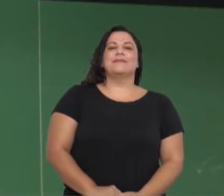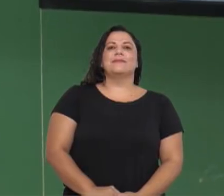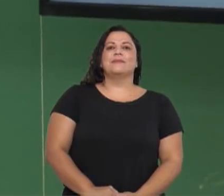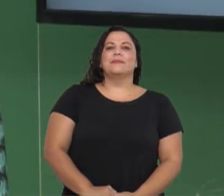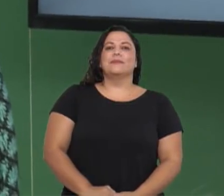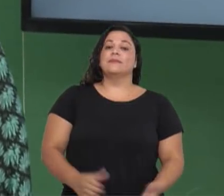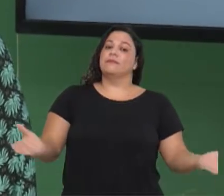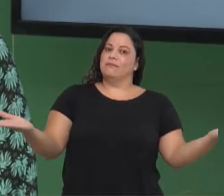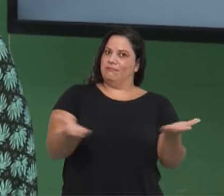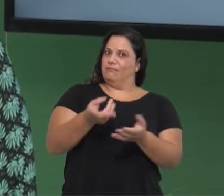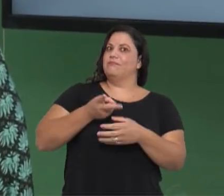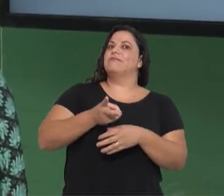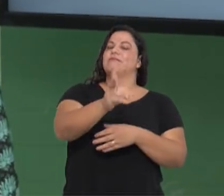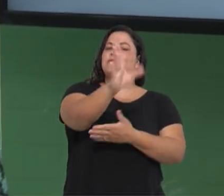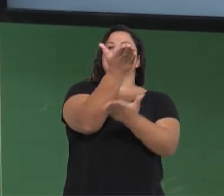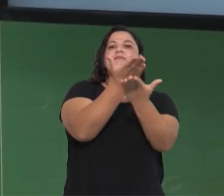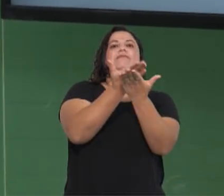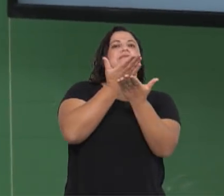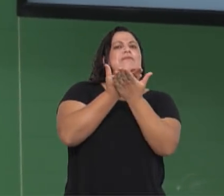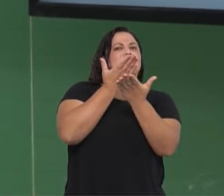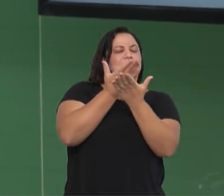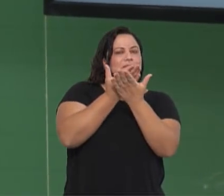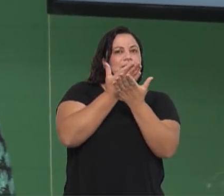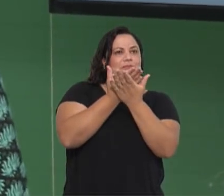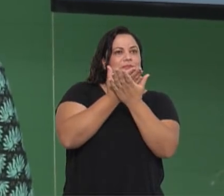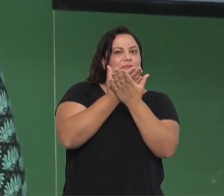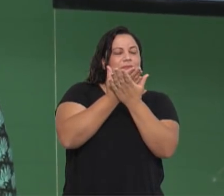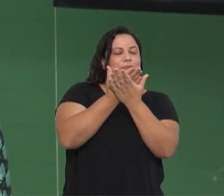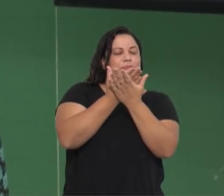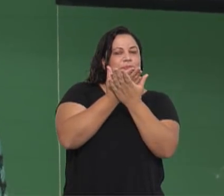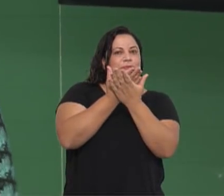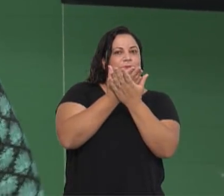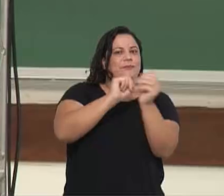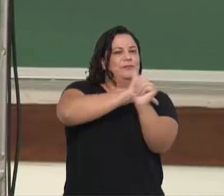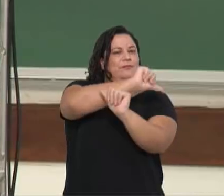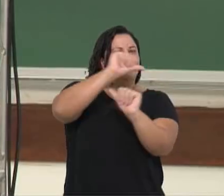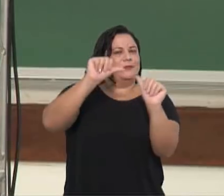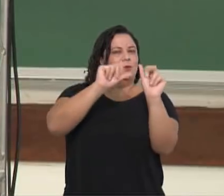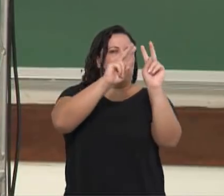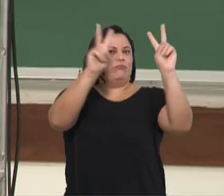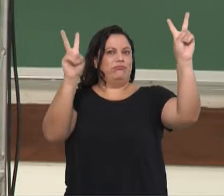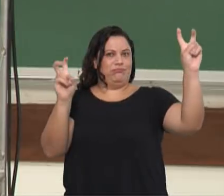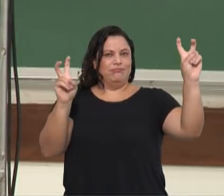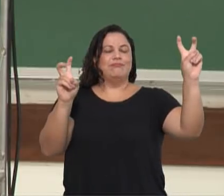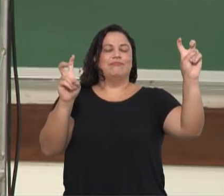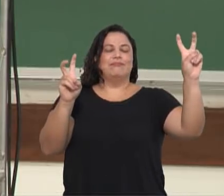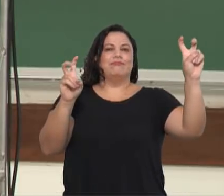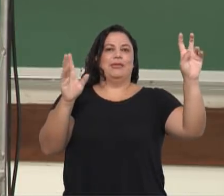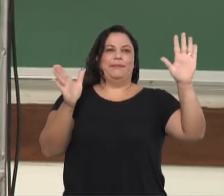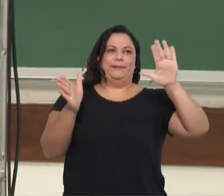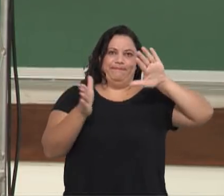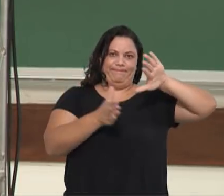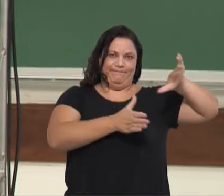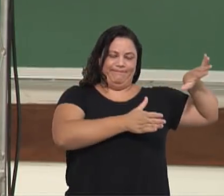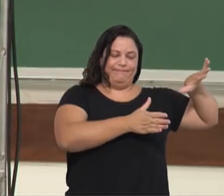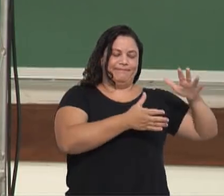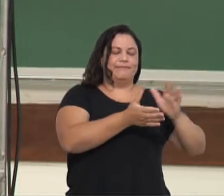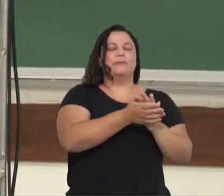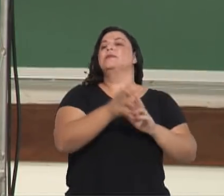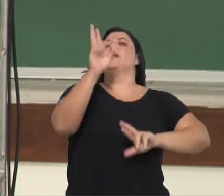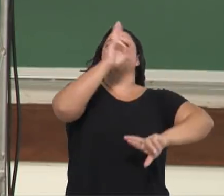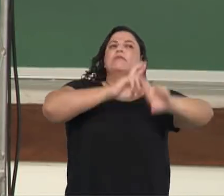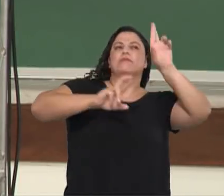Vamos continuar a nossa aula e vamos mudar um pouco de assunto. Aqui, até este momento, a gente fez uma revisão